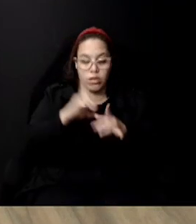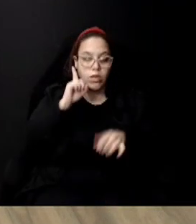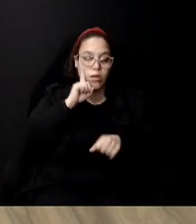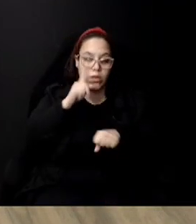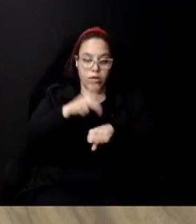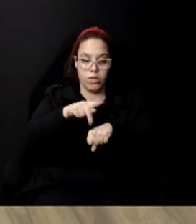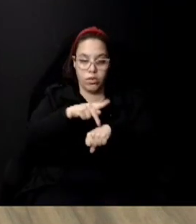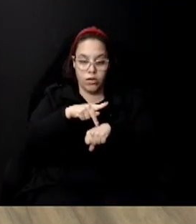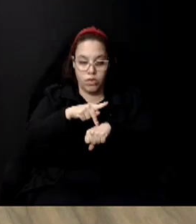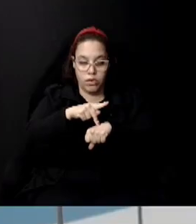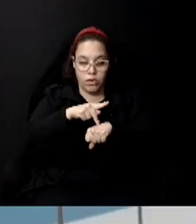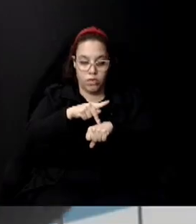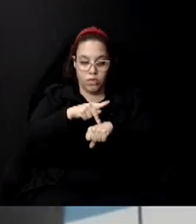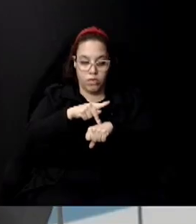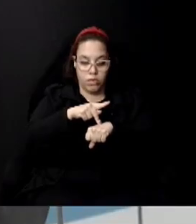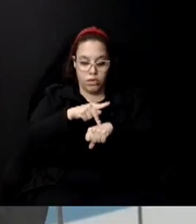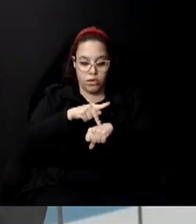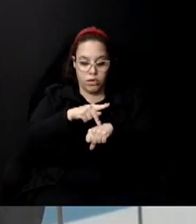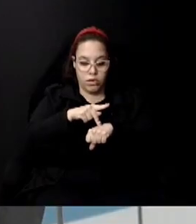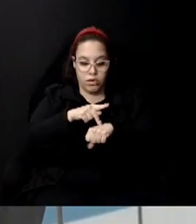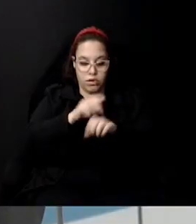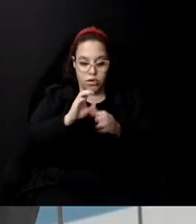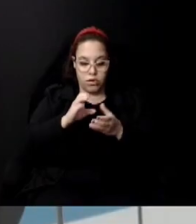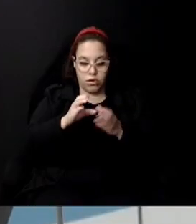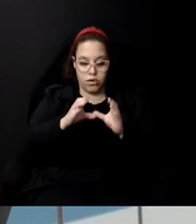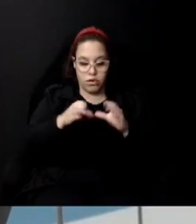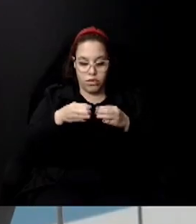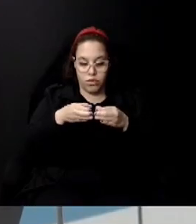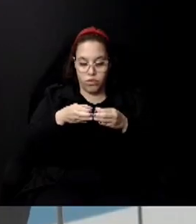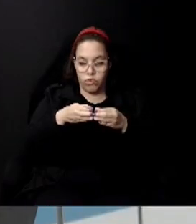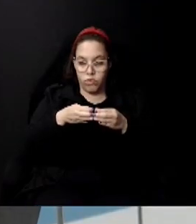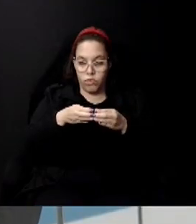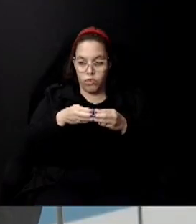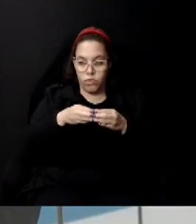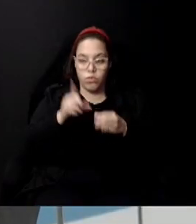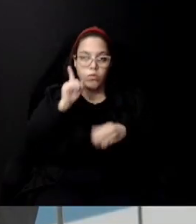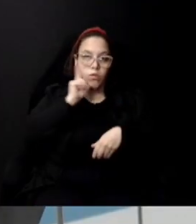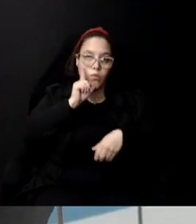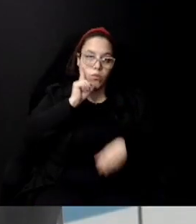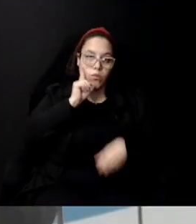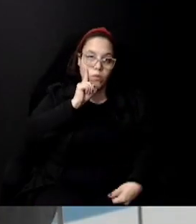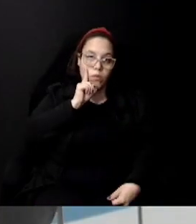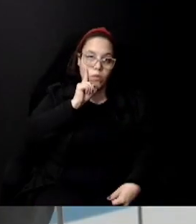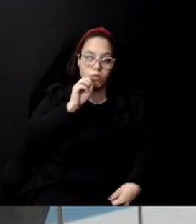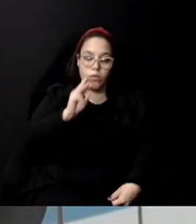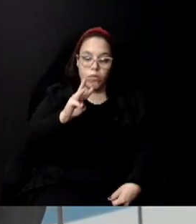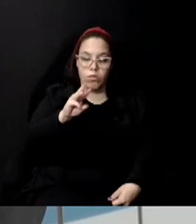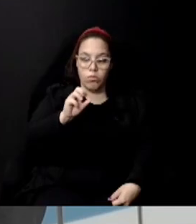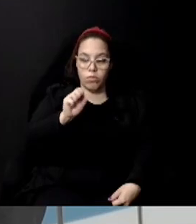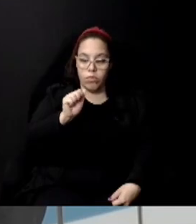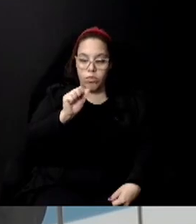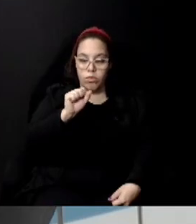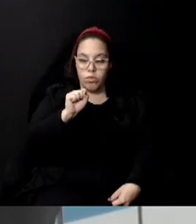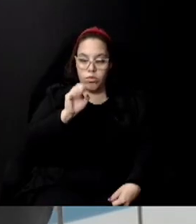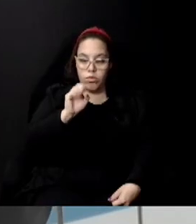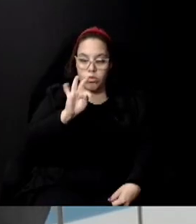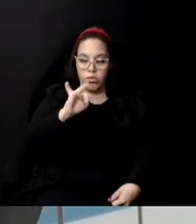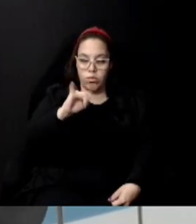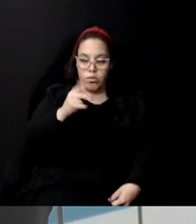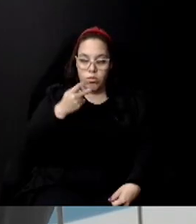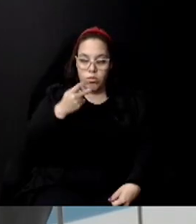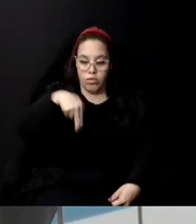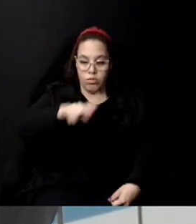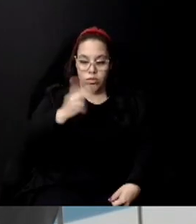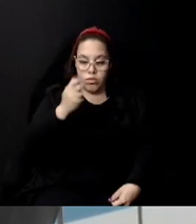humanos, que tem a Comissão Interamericana de Direitos Humanos, que fica em Washington. A comissão foi responsável